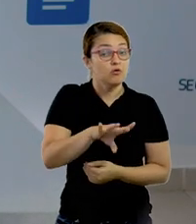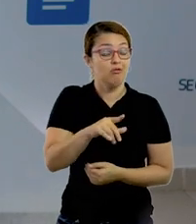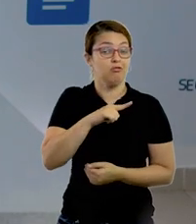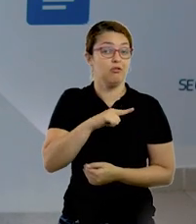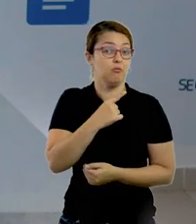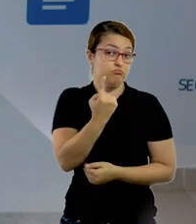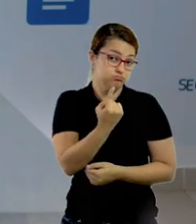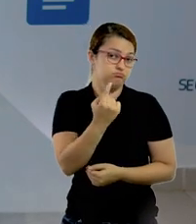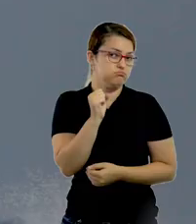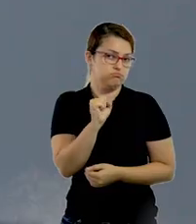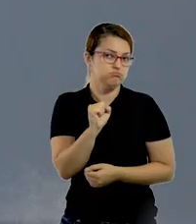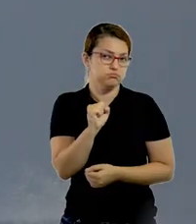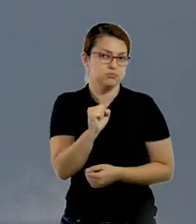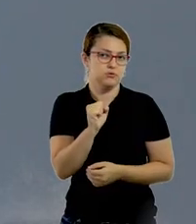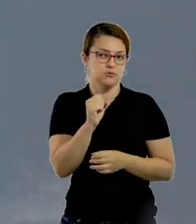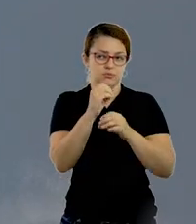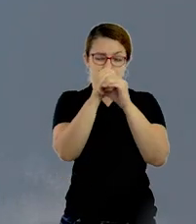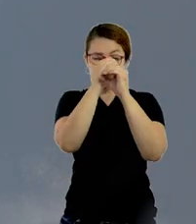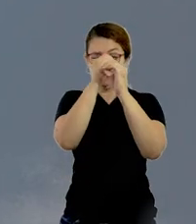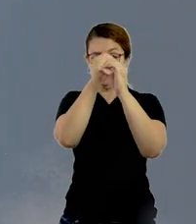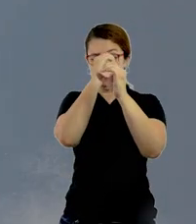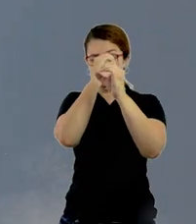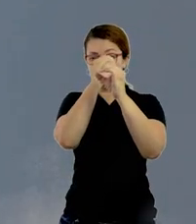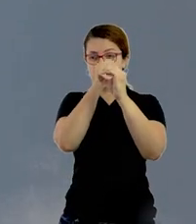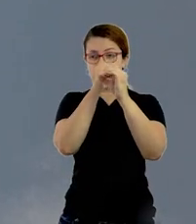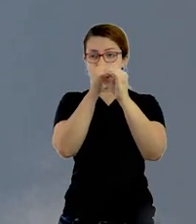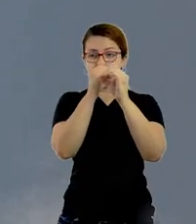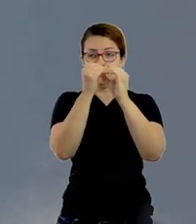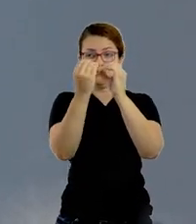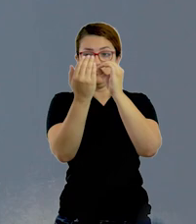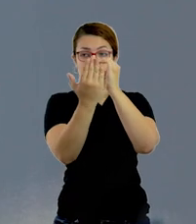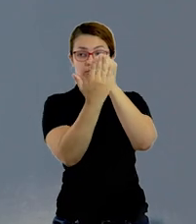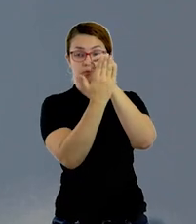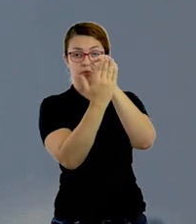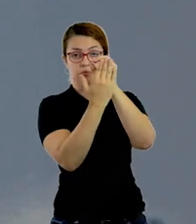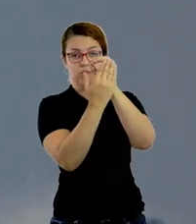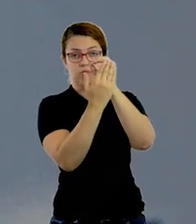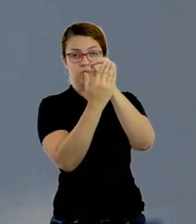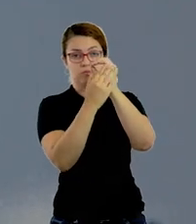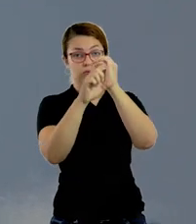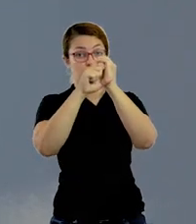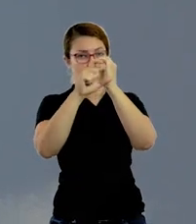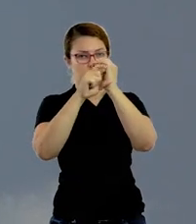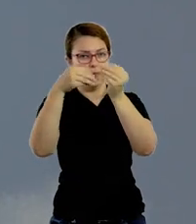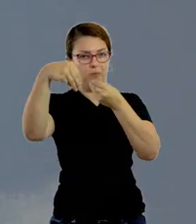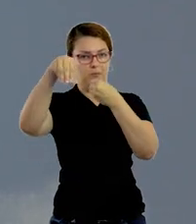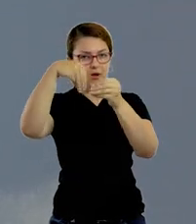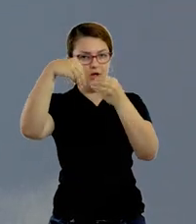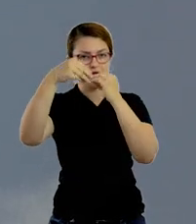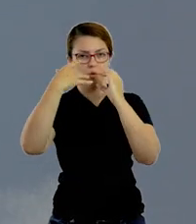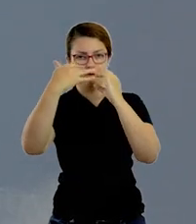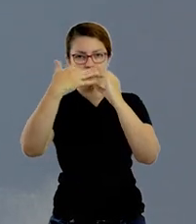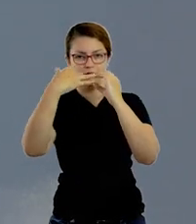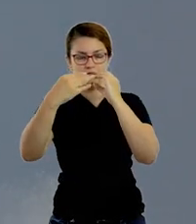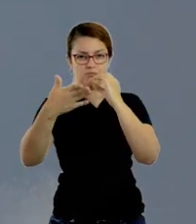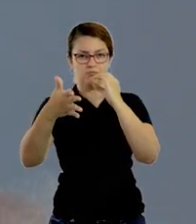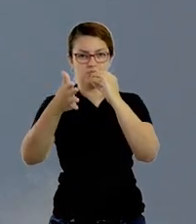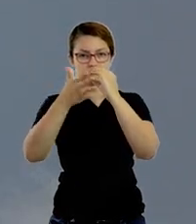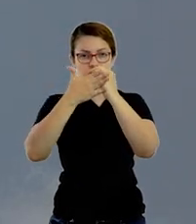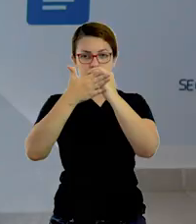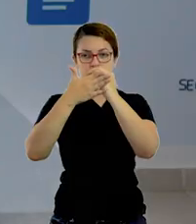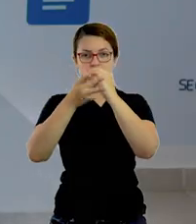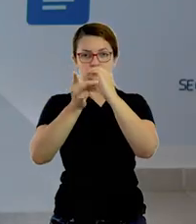rolinhos e já quiser fazer, você pode fazer uma luneta, colocar na frente, na pontinha da luneta, um plástico